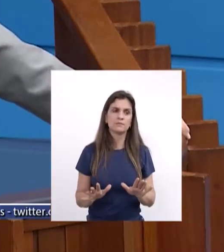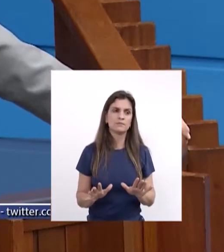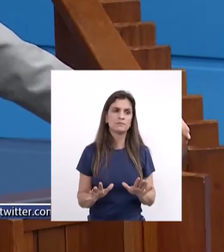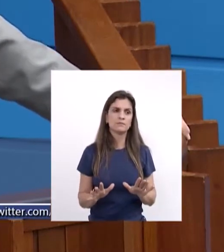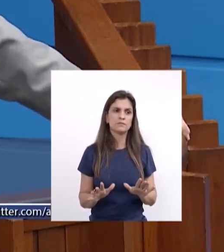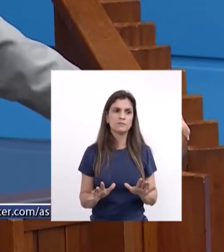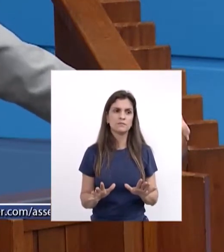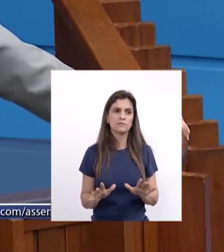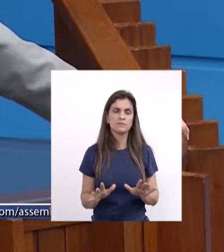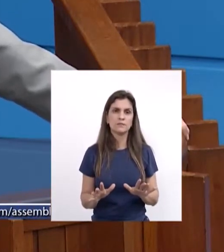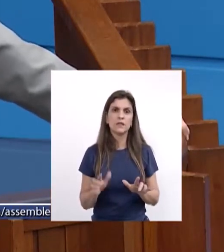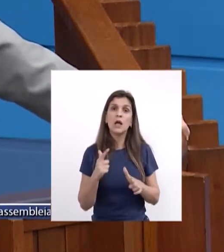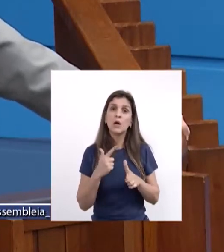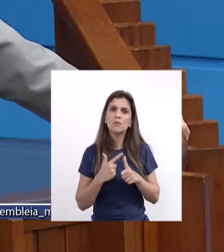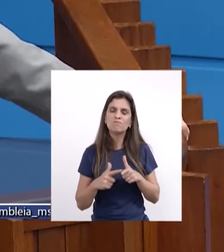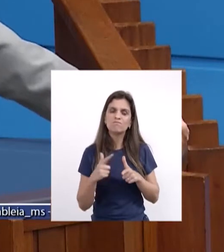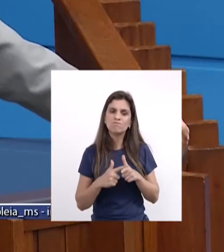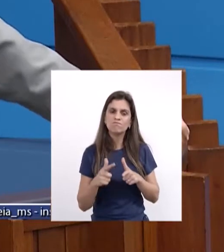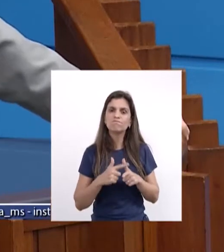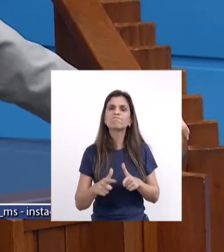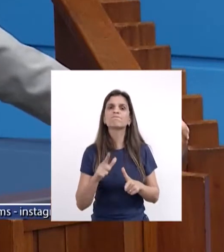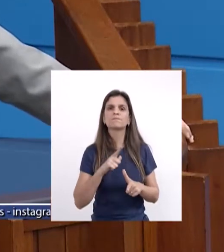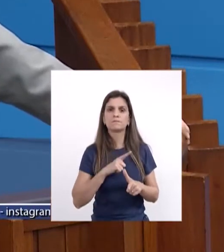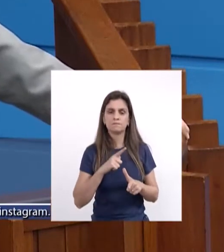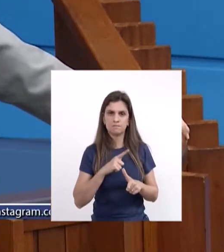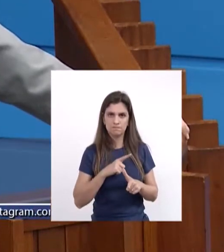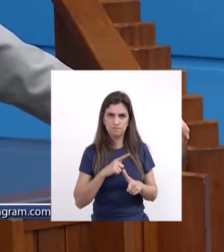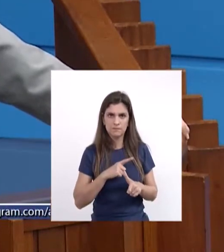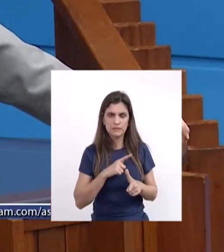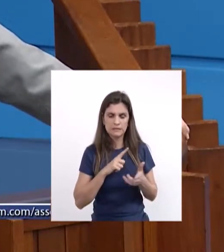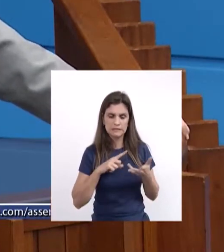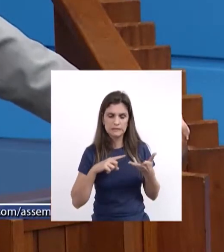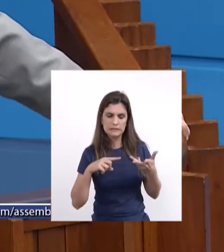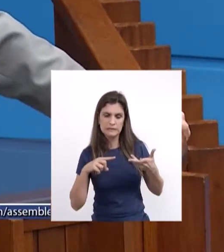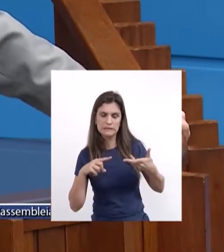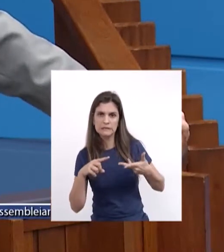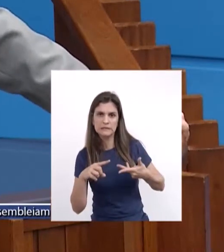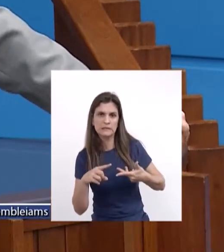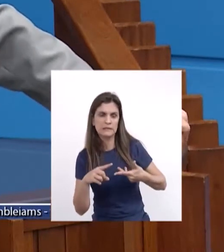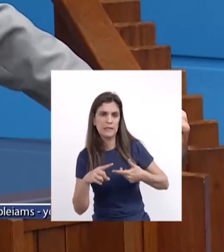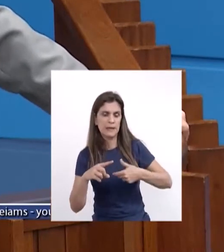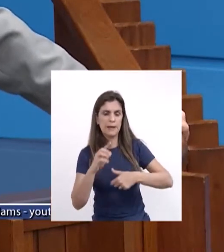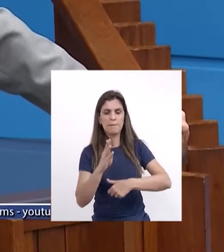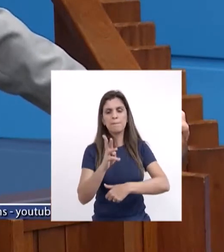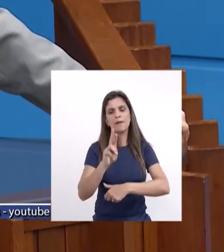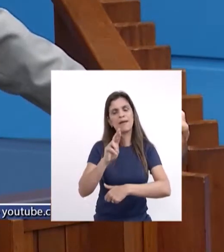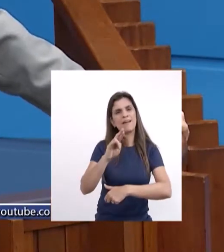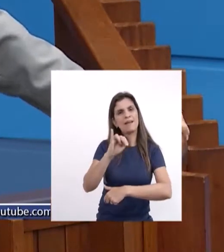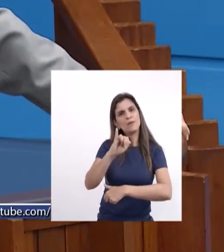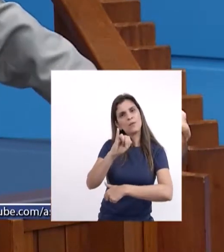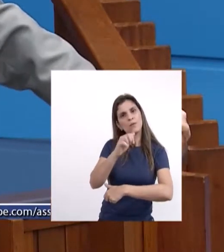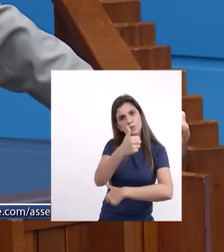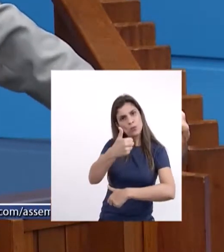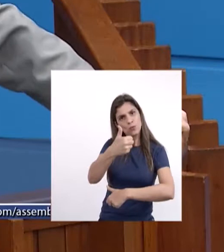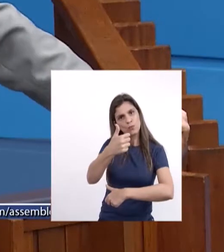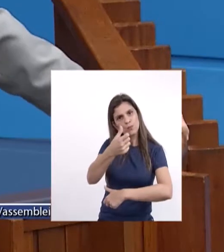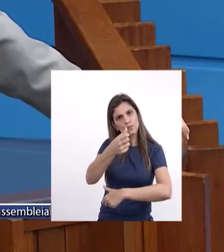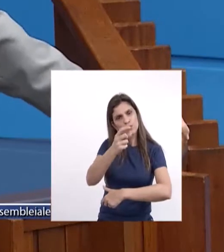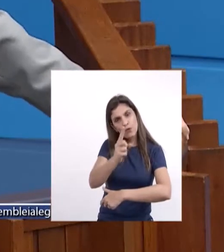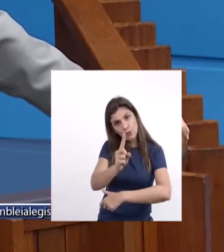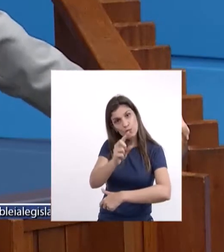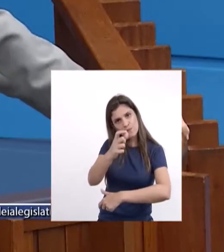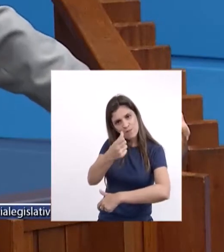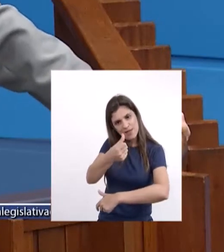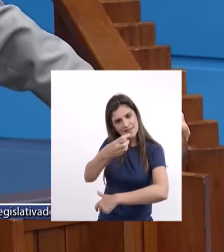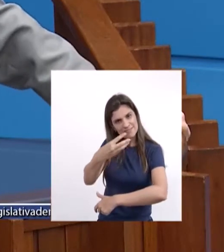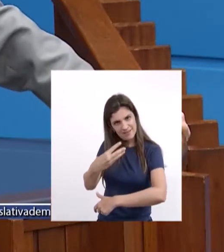Contar, são os problemas existentes ao longo da BR-163. Nós temos problemas, deputado Cabalmi, dos